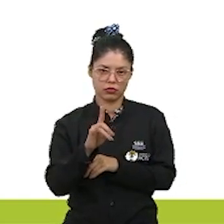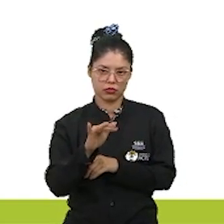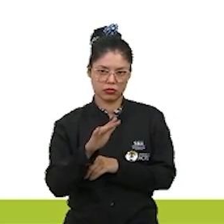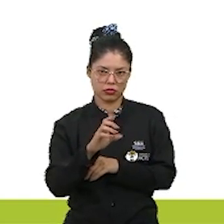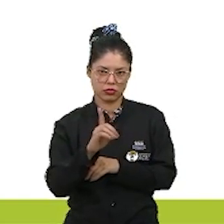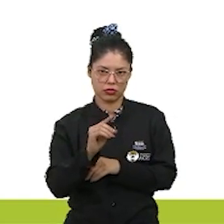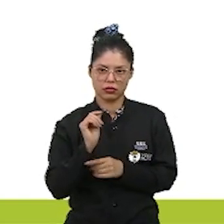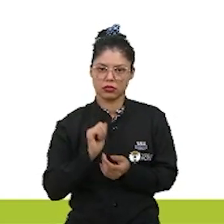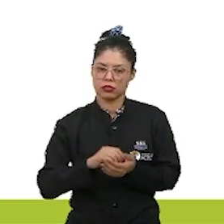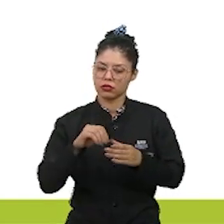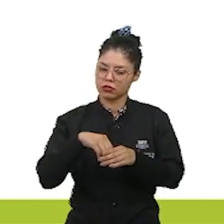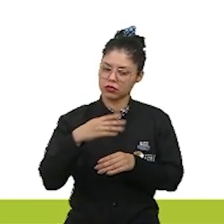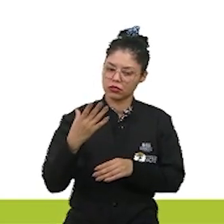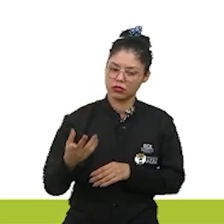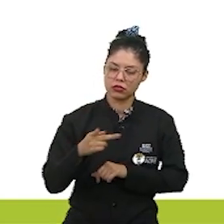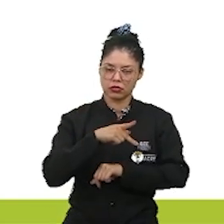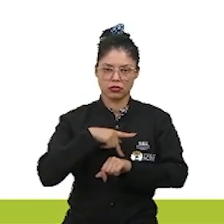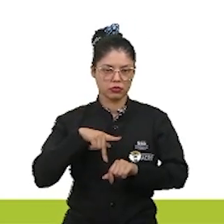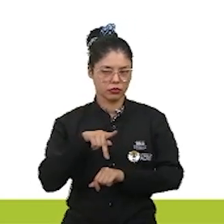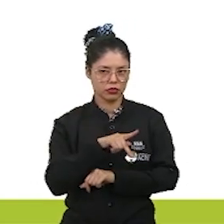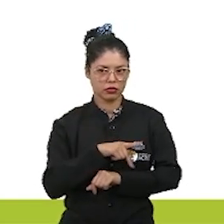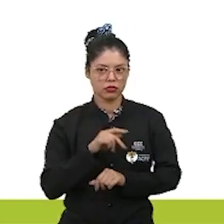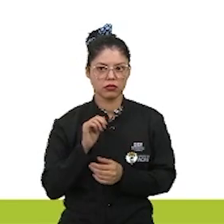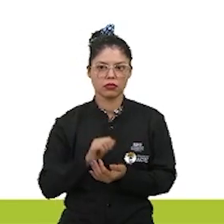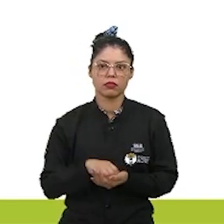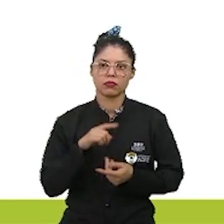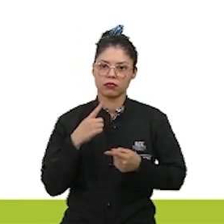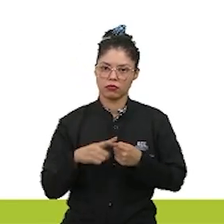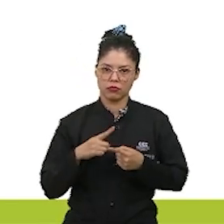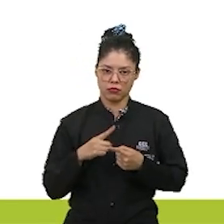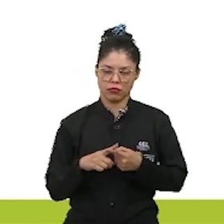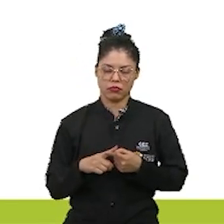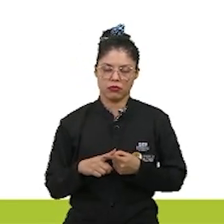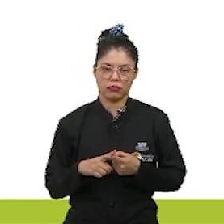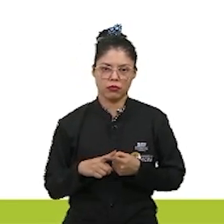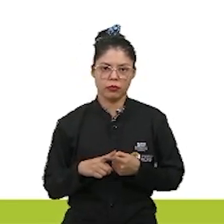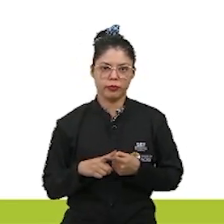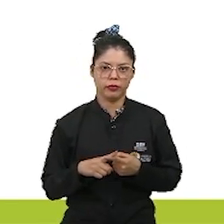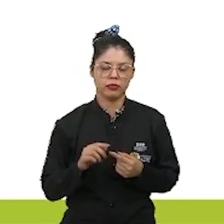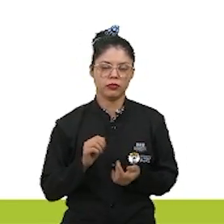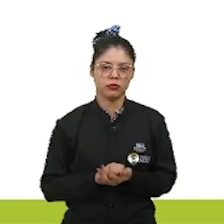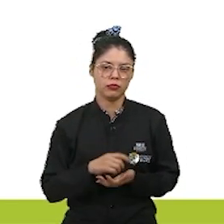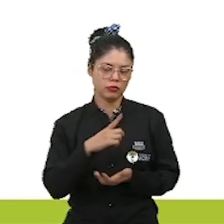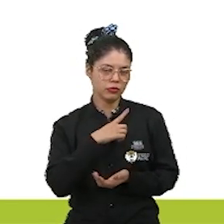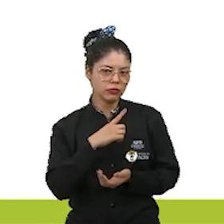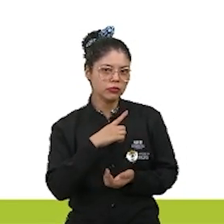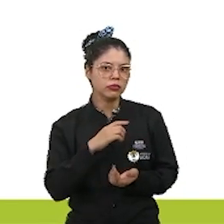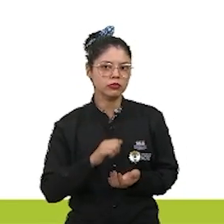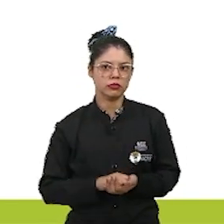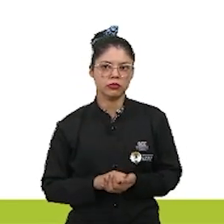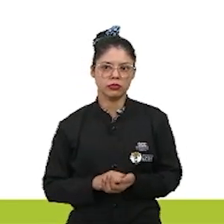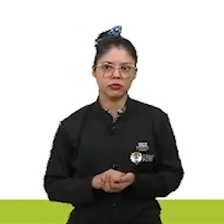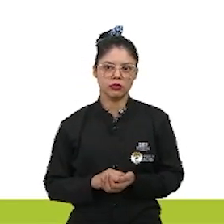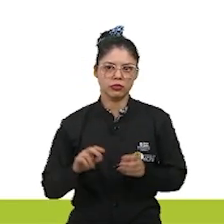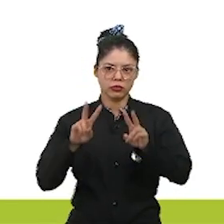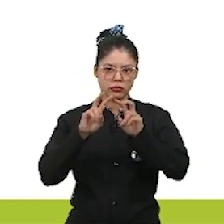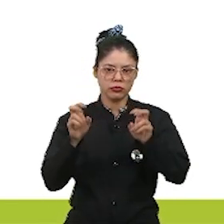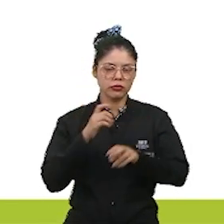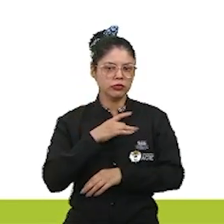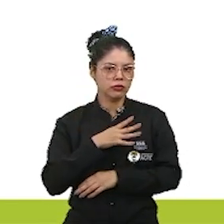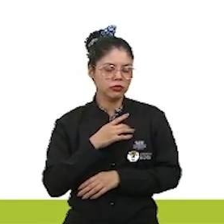se encontram fora do seu país por causa de fundado temor